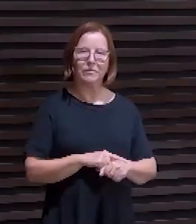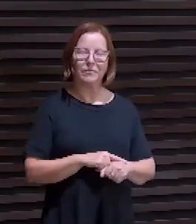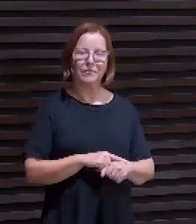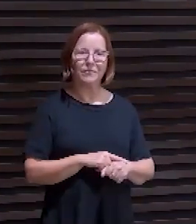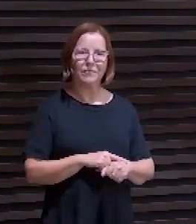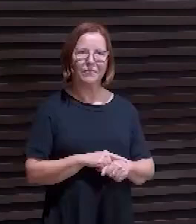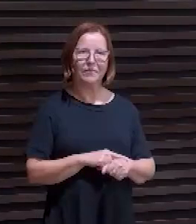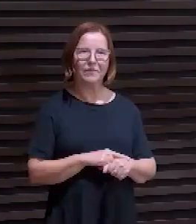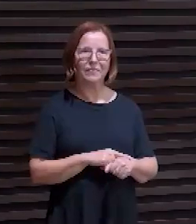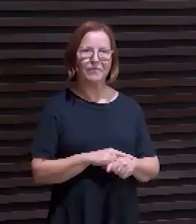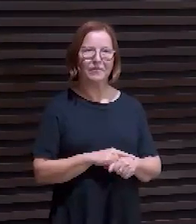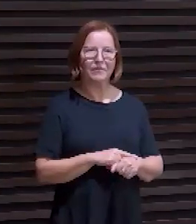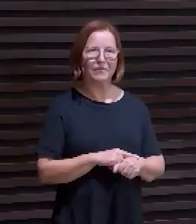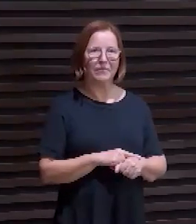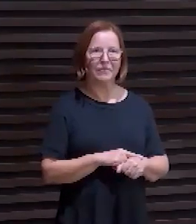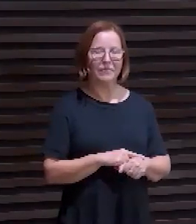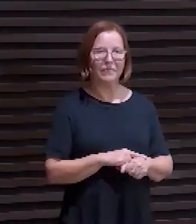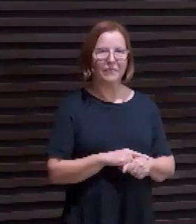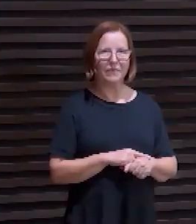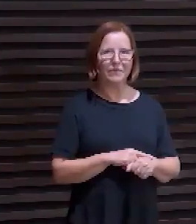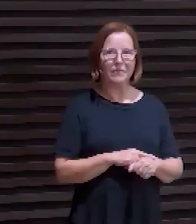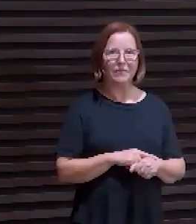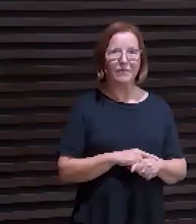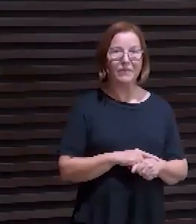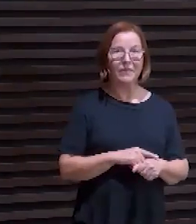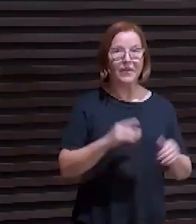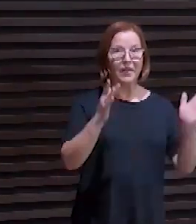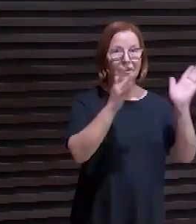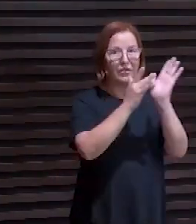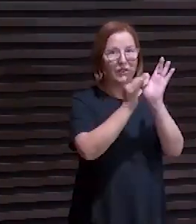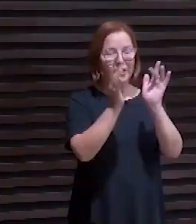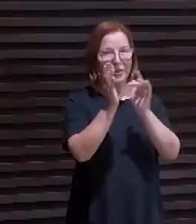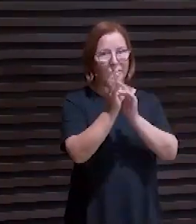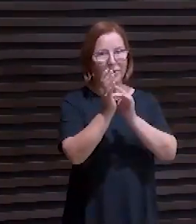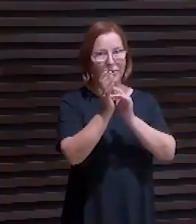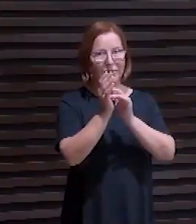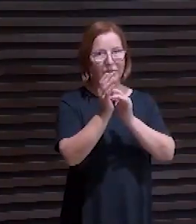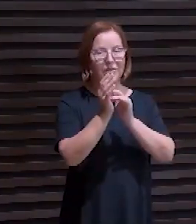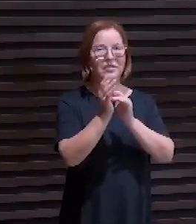Ele é coexistente com o Pai.